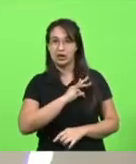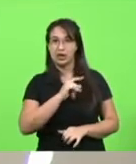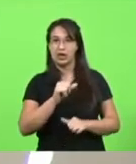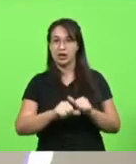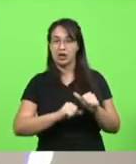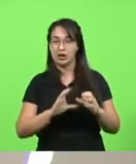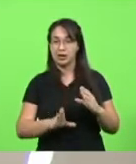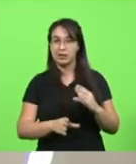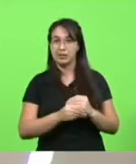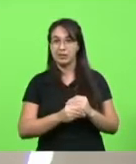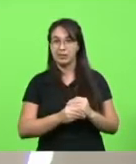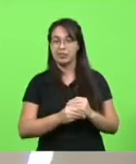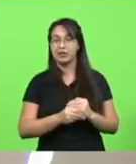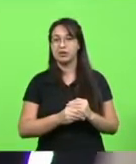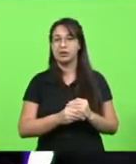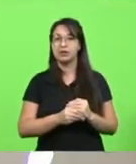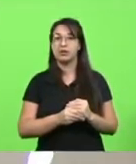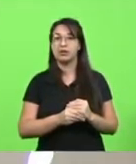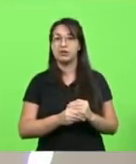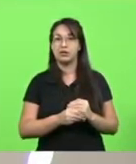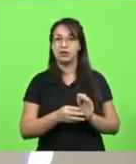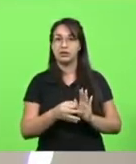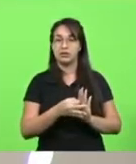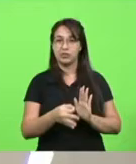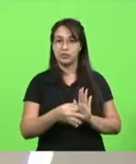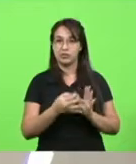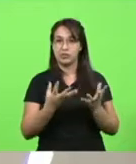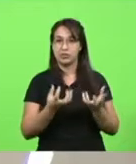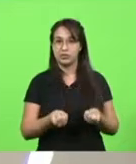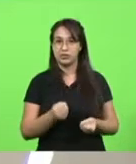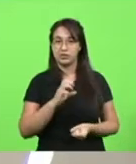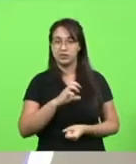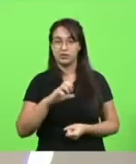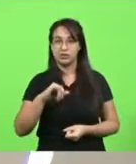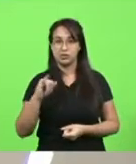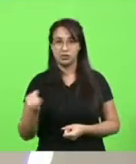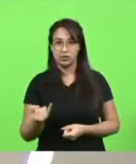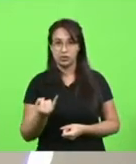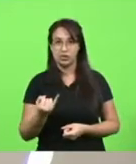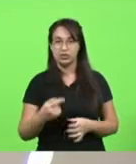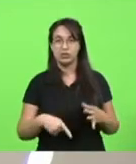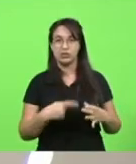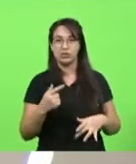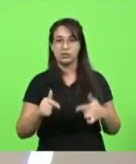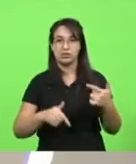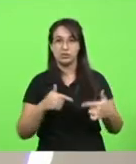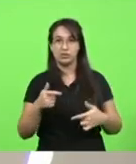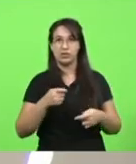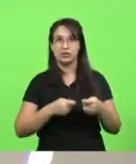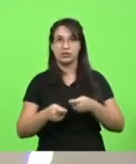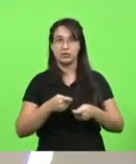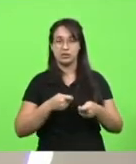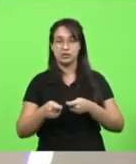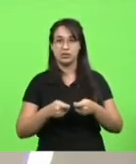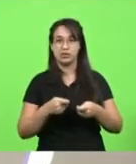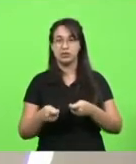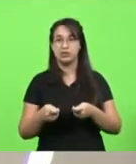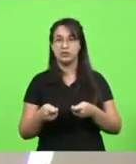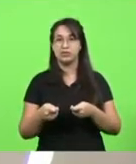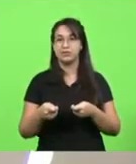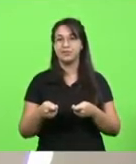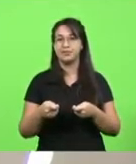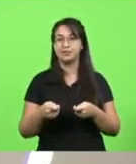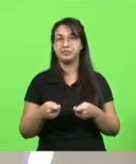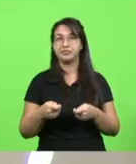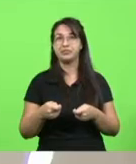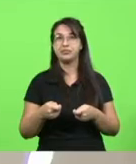pareceres favoráveis das Comissões de Constituição e Justiça, Comissão de Trabalho, Administração e Serviço Público e da